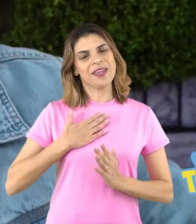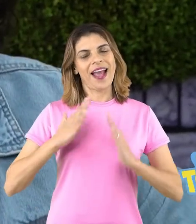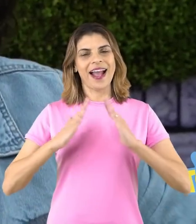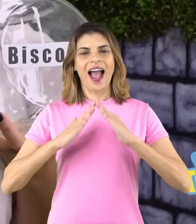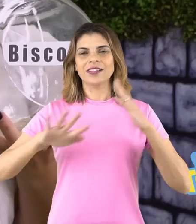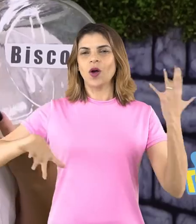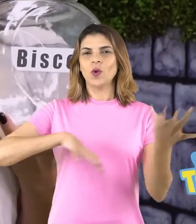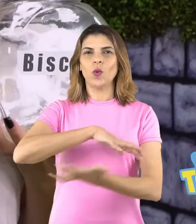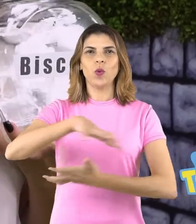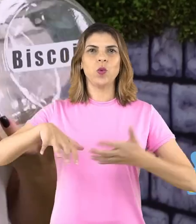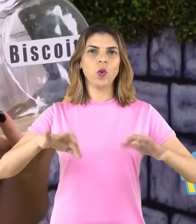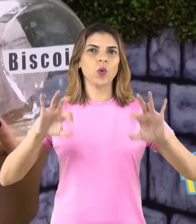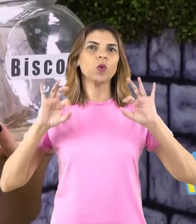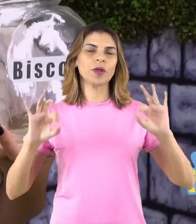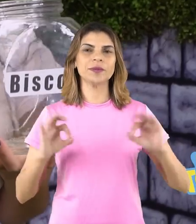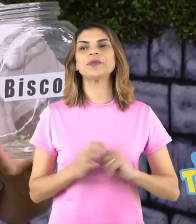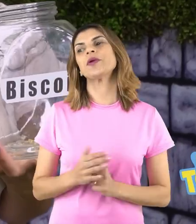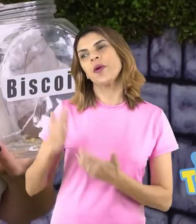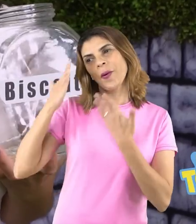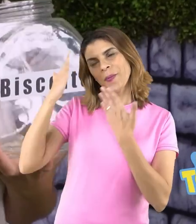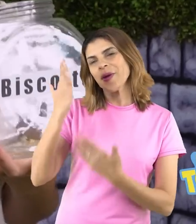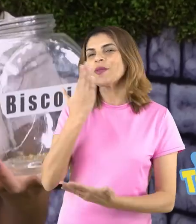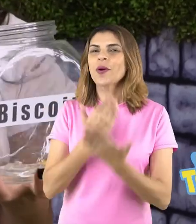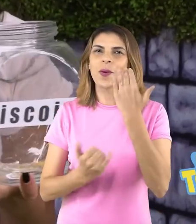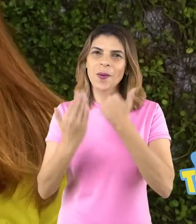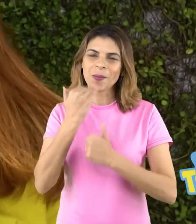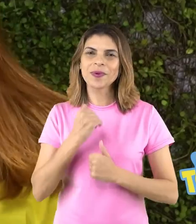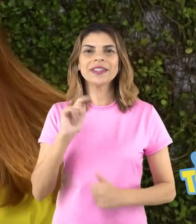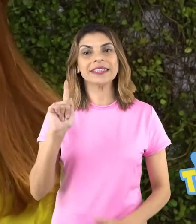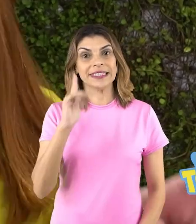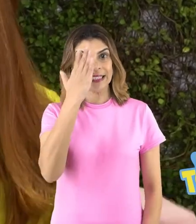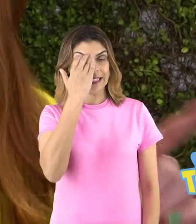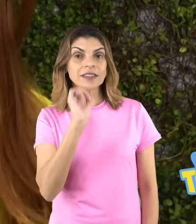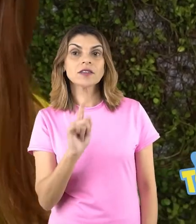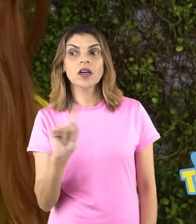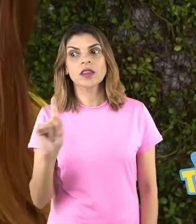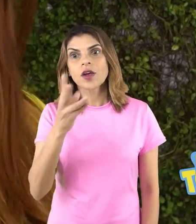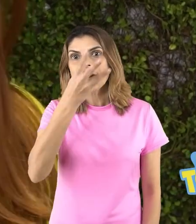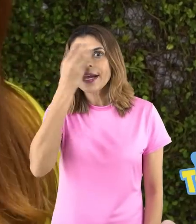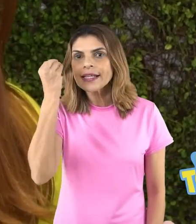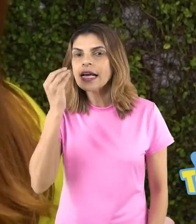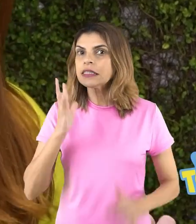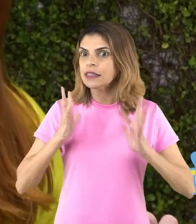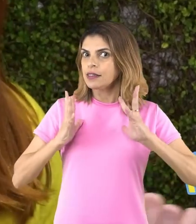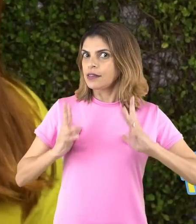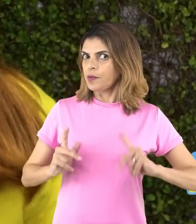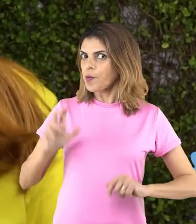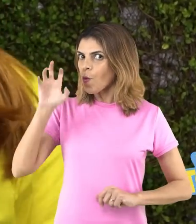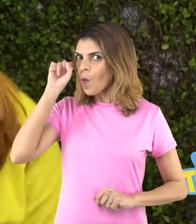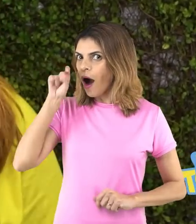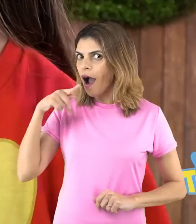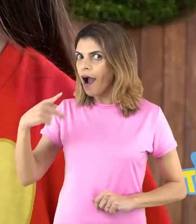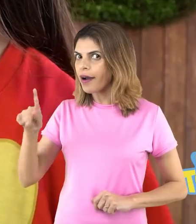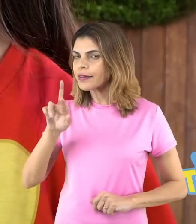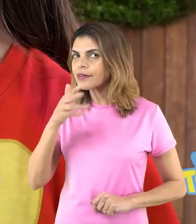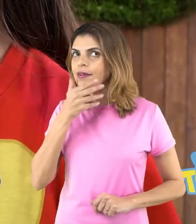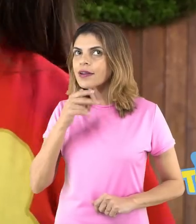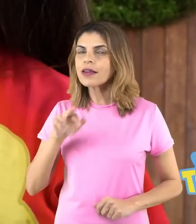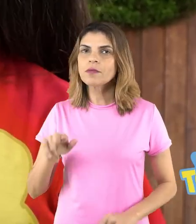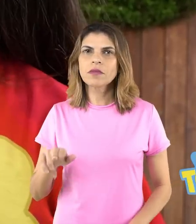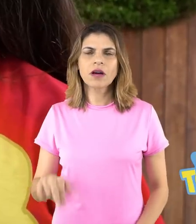mansão Valeu pela comida Gi ó e não esquece de arrumar o quarto do seu irmão tá